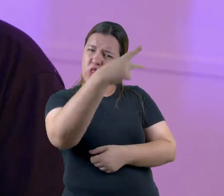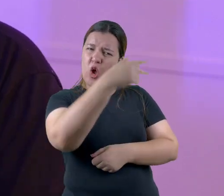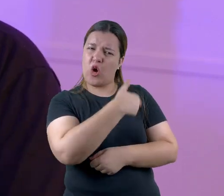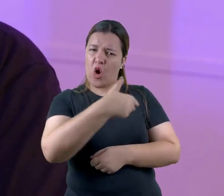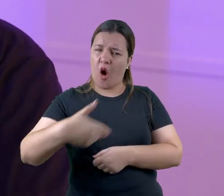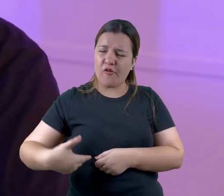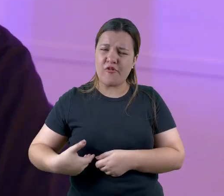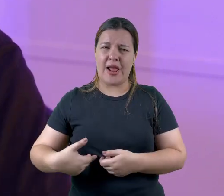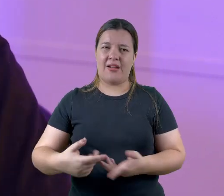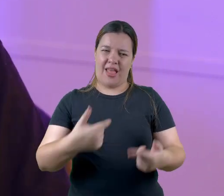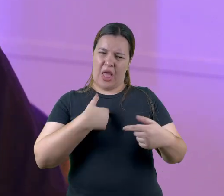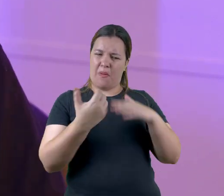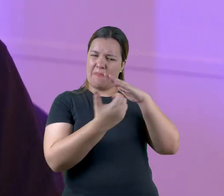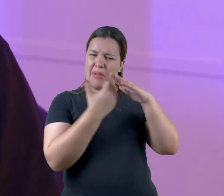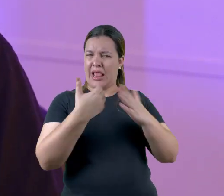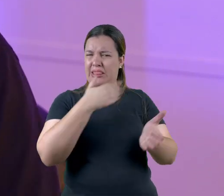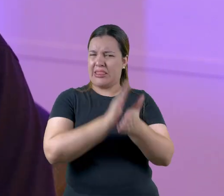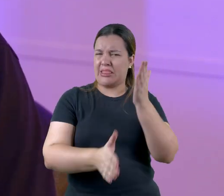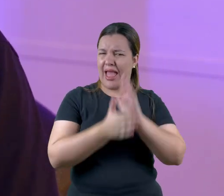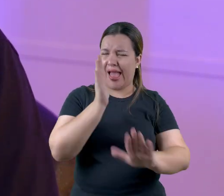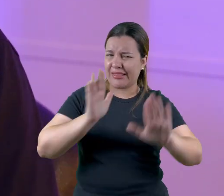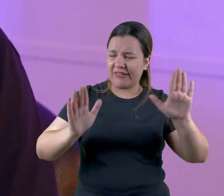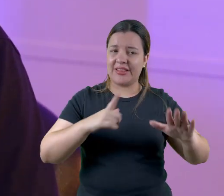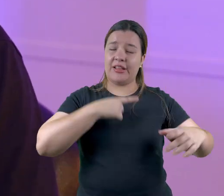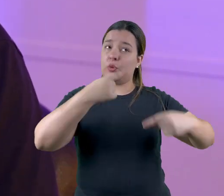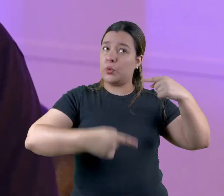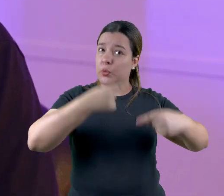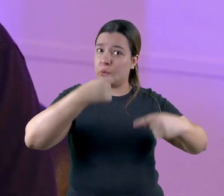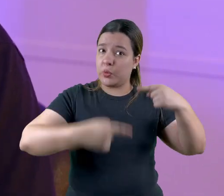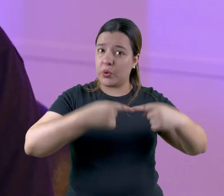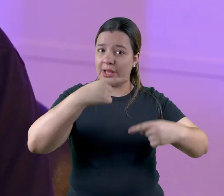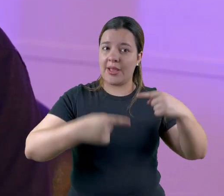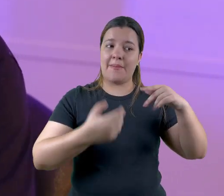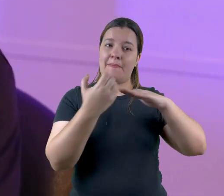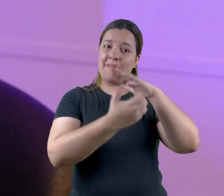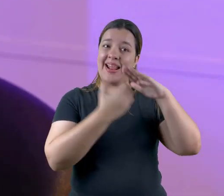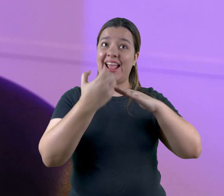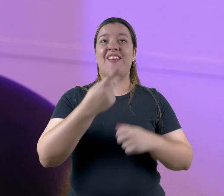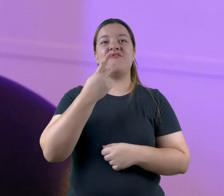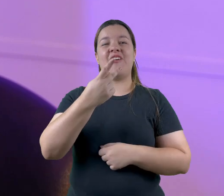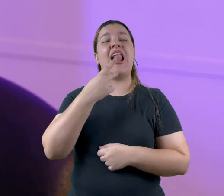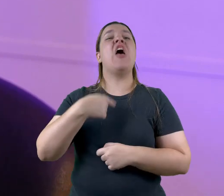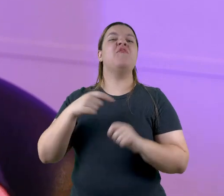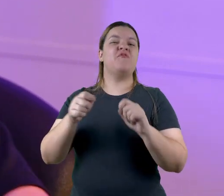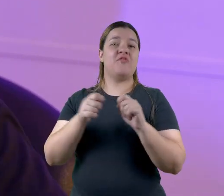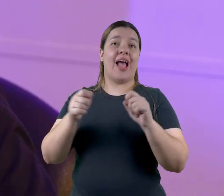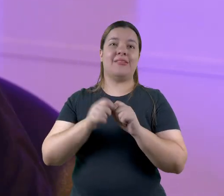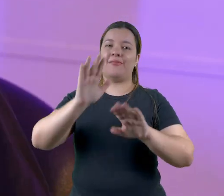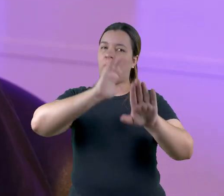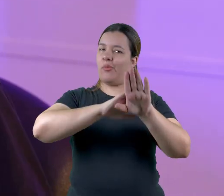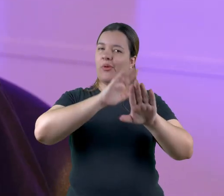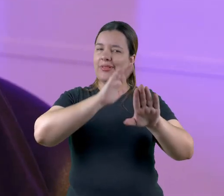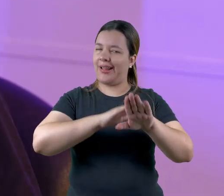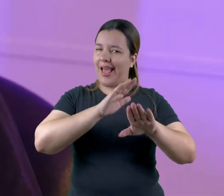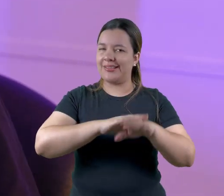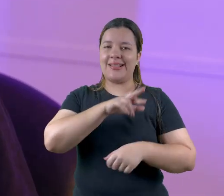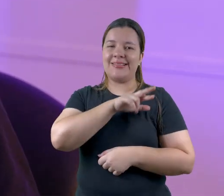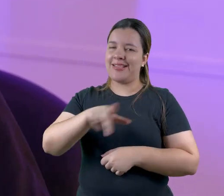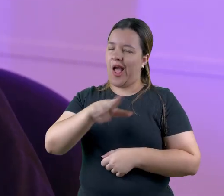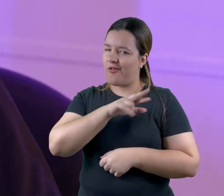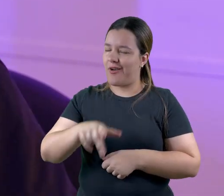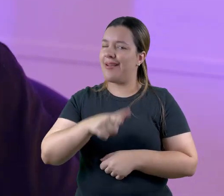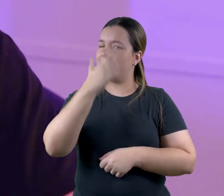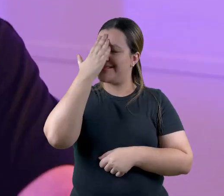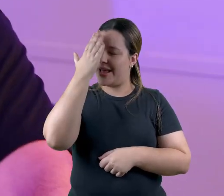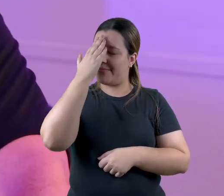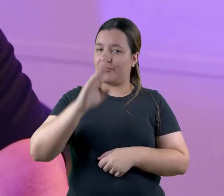tem discussões Profundas hoje a respeito de SG muita empresa que fala que faz uma coisa mas não faz Green wash